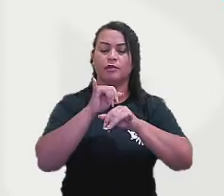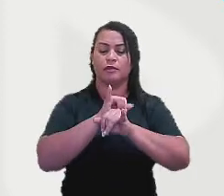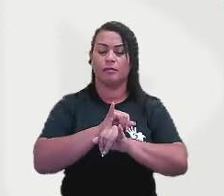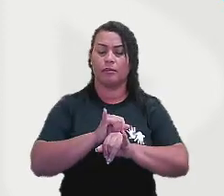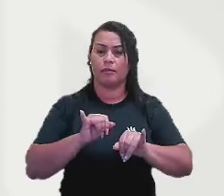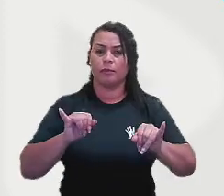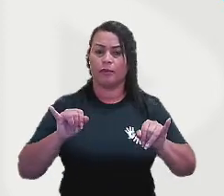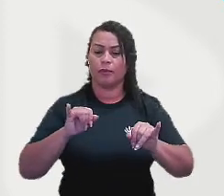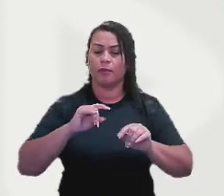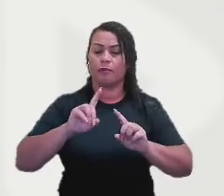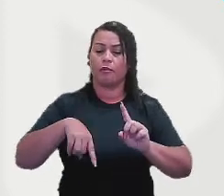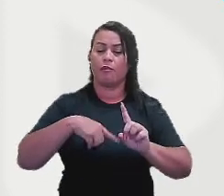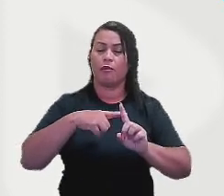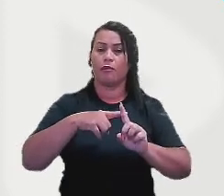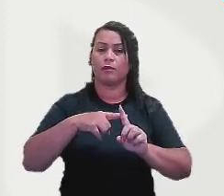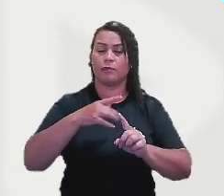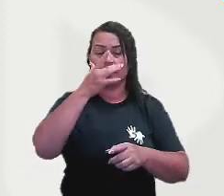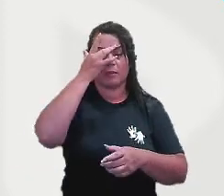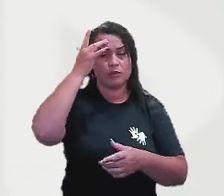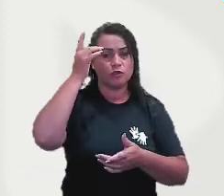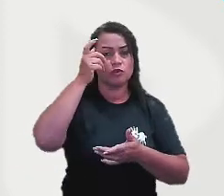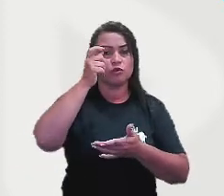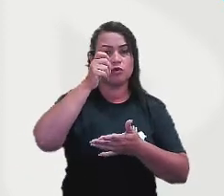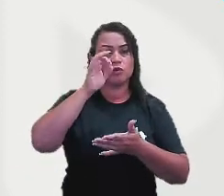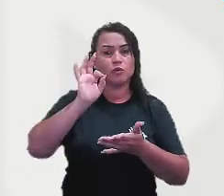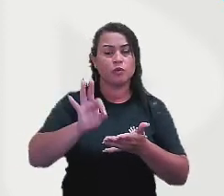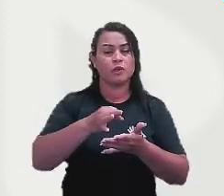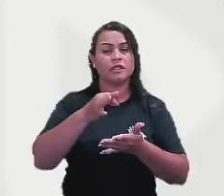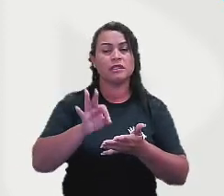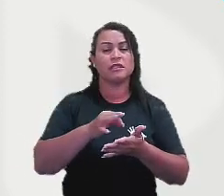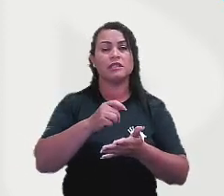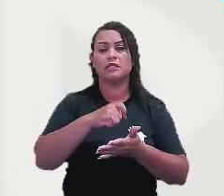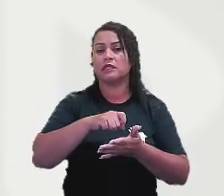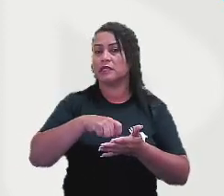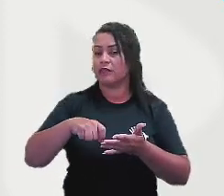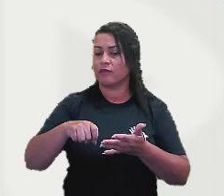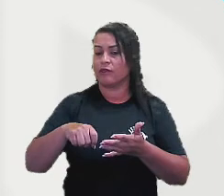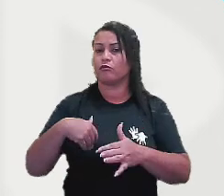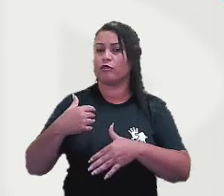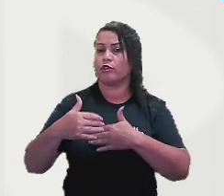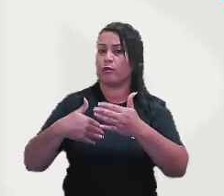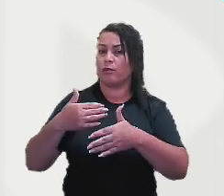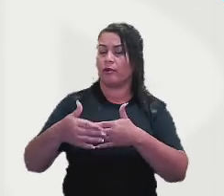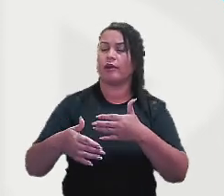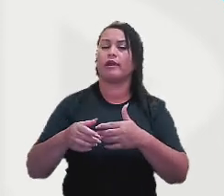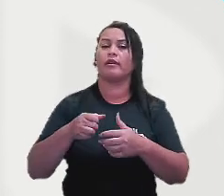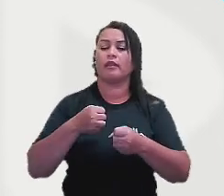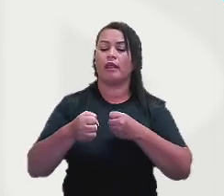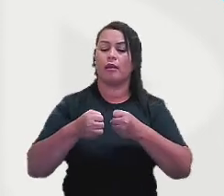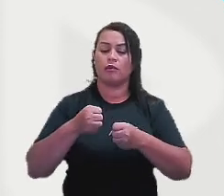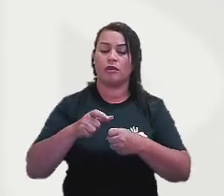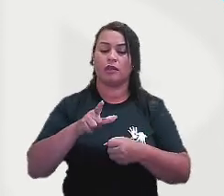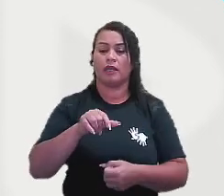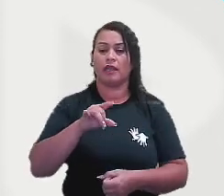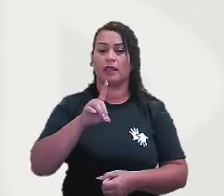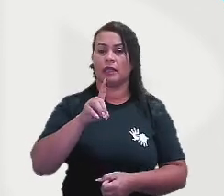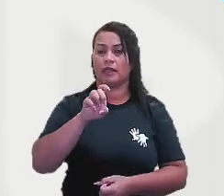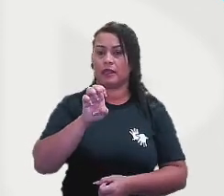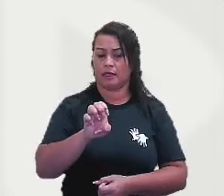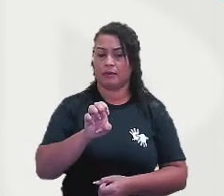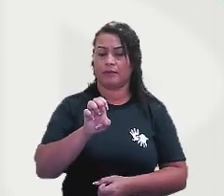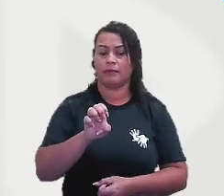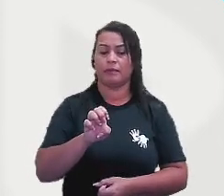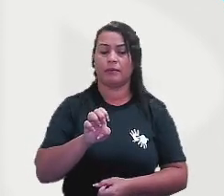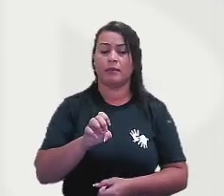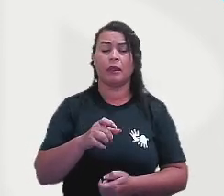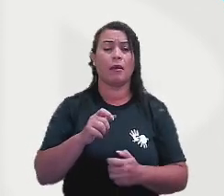desenvolvidas pelo autor no decorrer da reportagem, tá? Então, a lead, ela pode ser